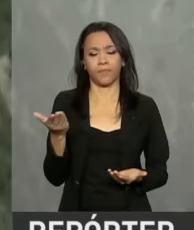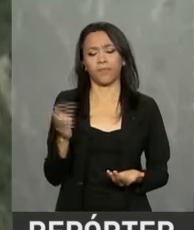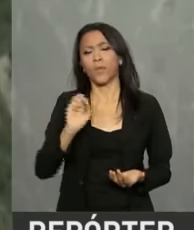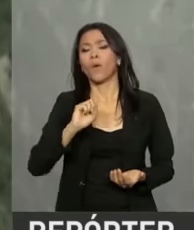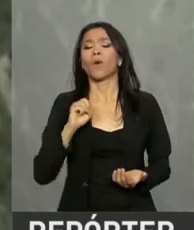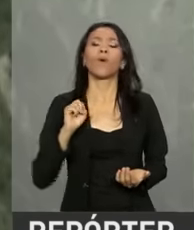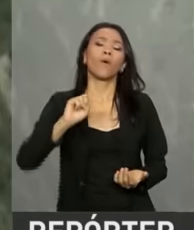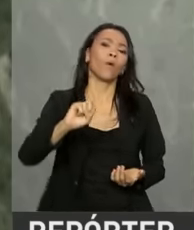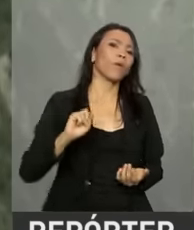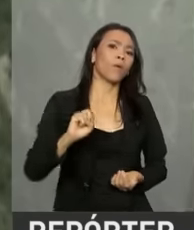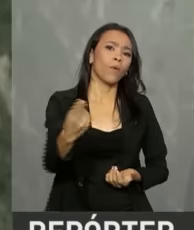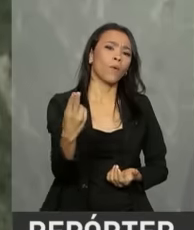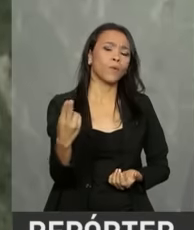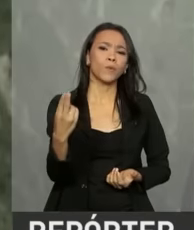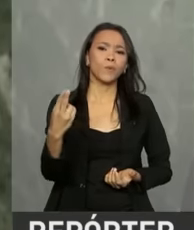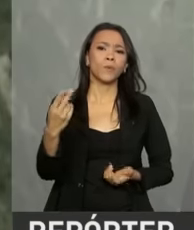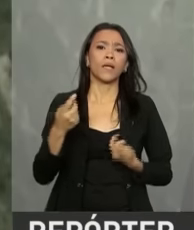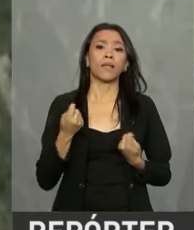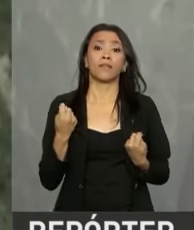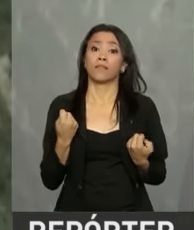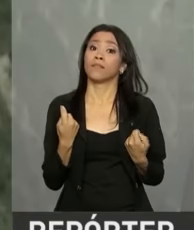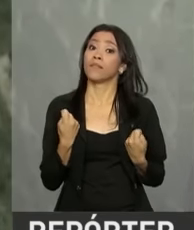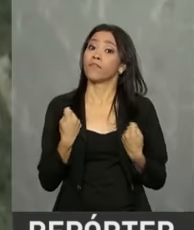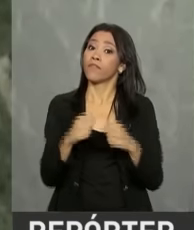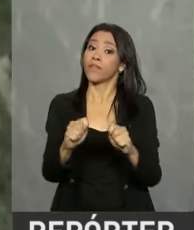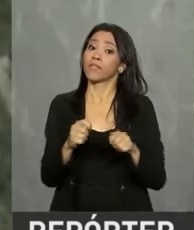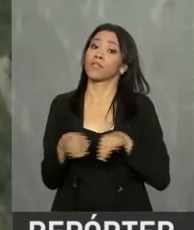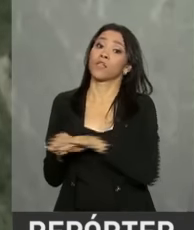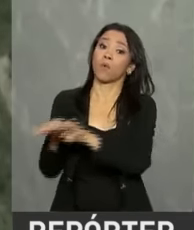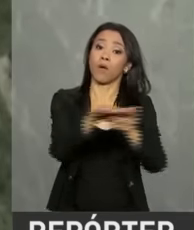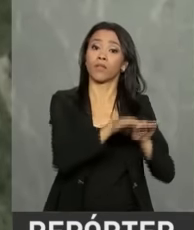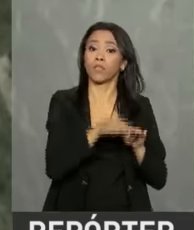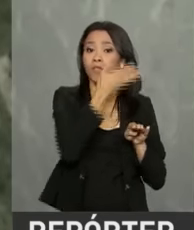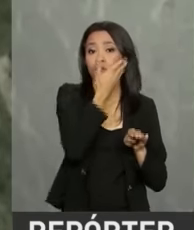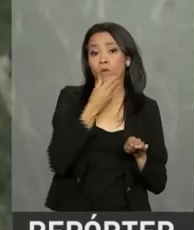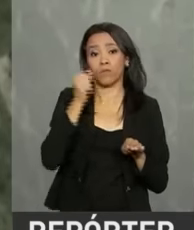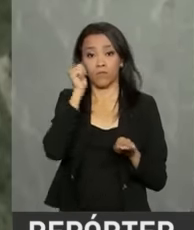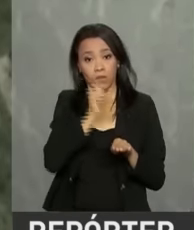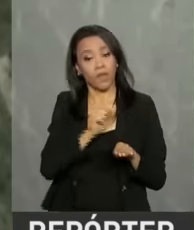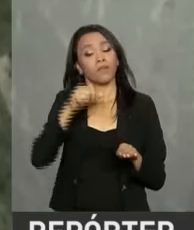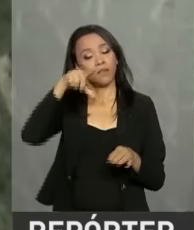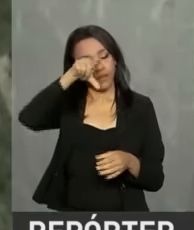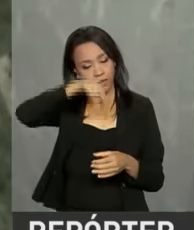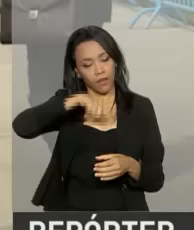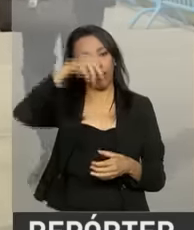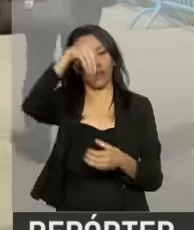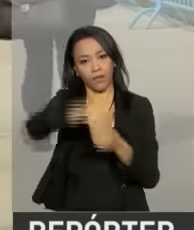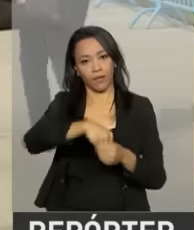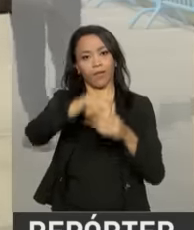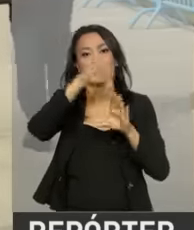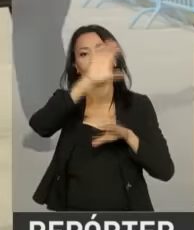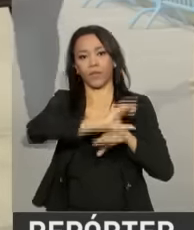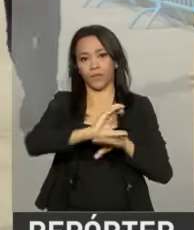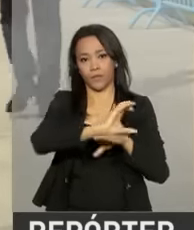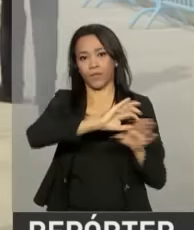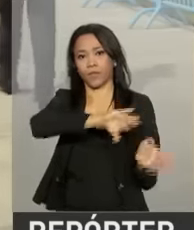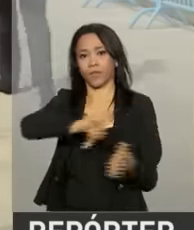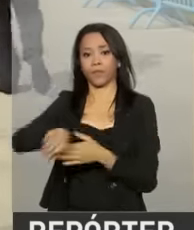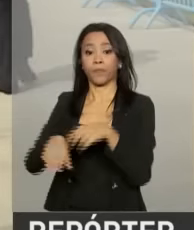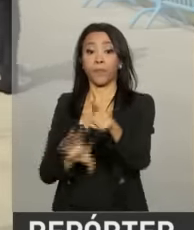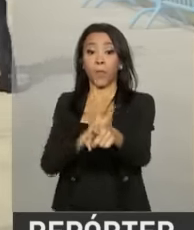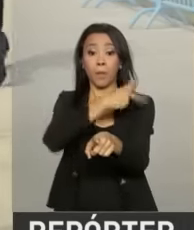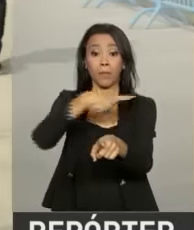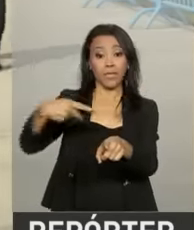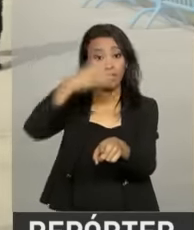com a defesa da igualdade de gênero, prevista expressamente na nossa Constituição. O presidente Michel Temer